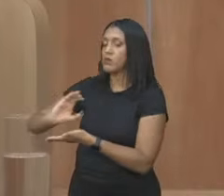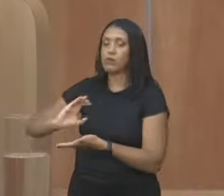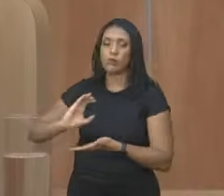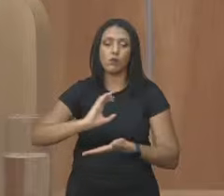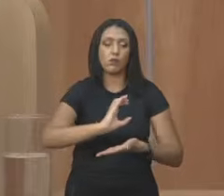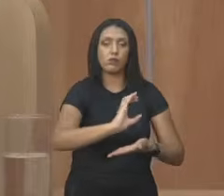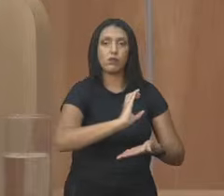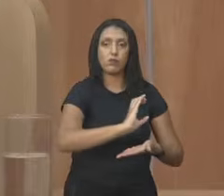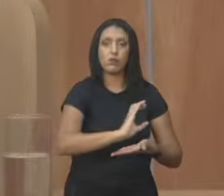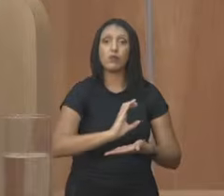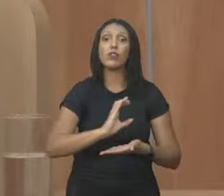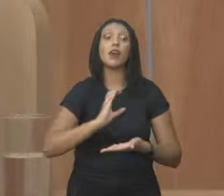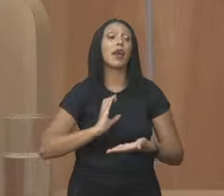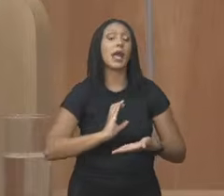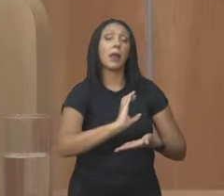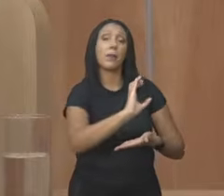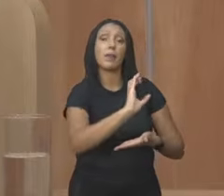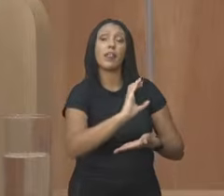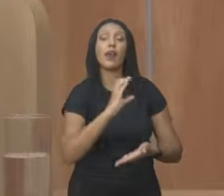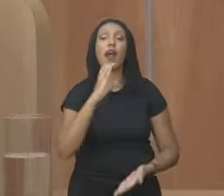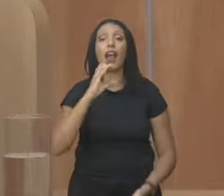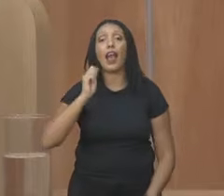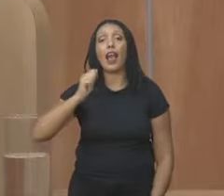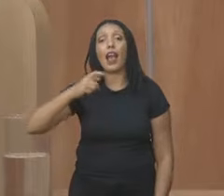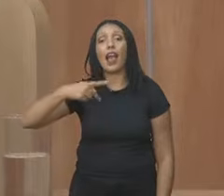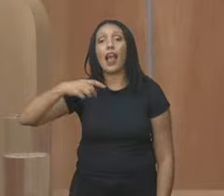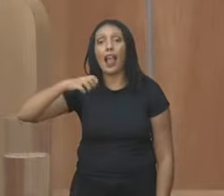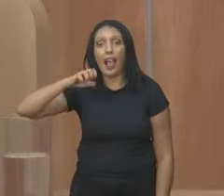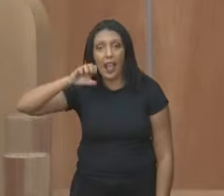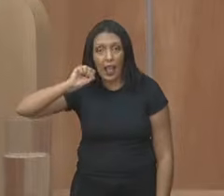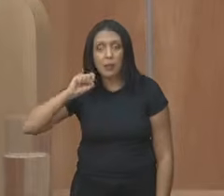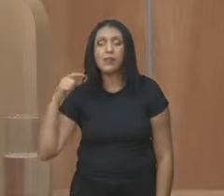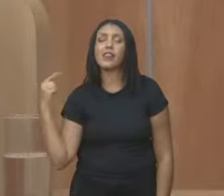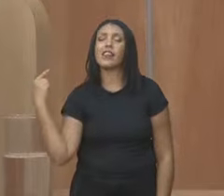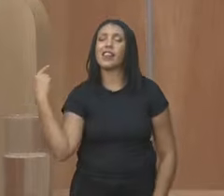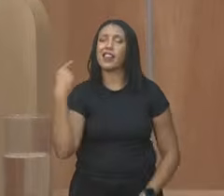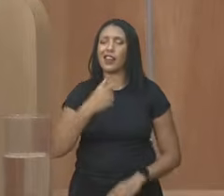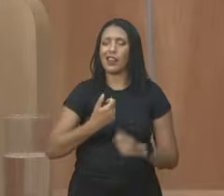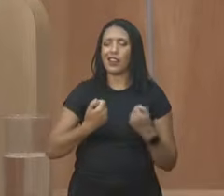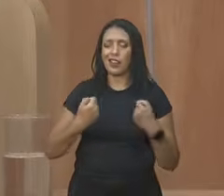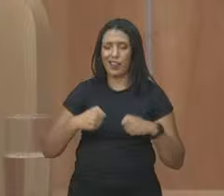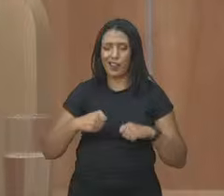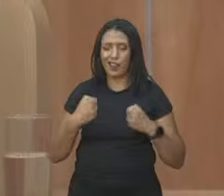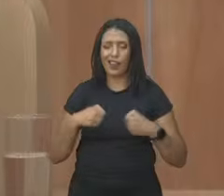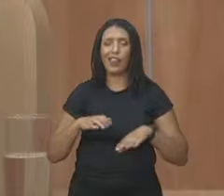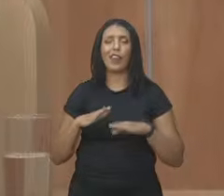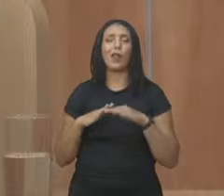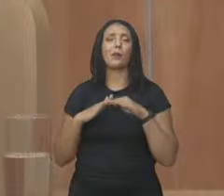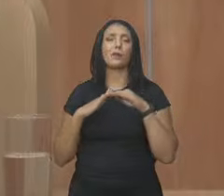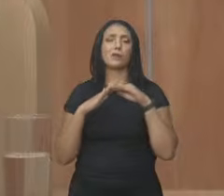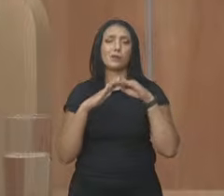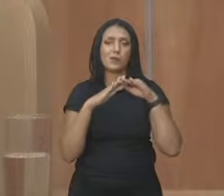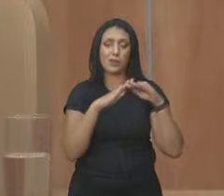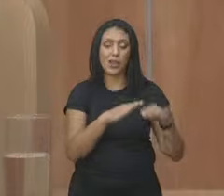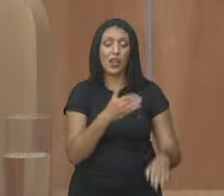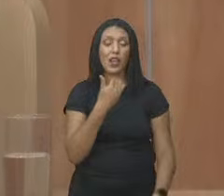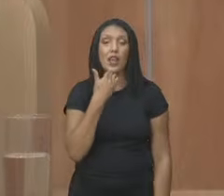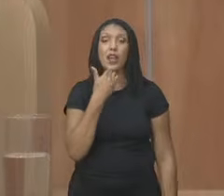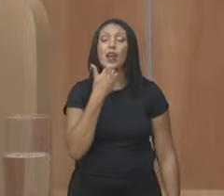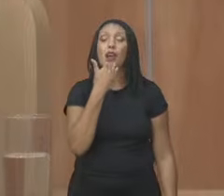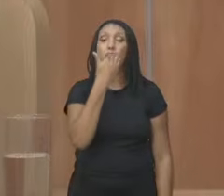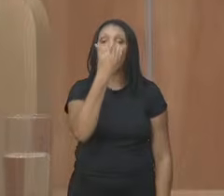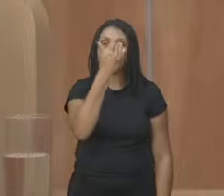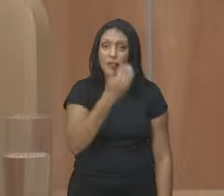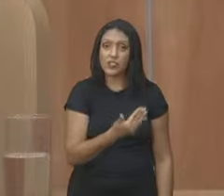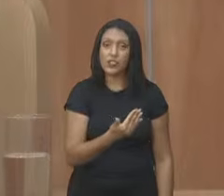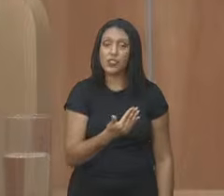mandei uma emenda lá, né? Foi citado pelo vereador algumas questões que precisam melhorar realmente, né? Pedi um estudo, até para ver se tem outro prédio para